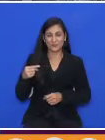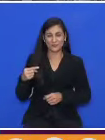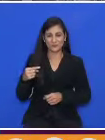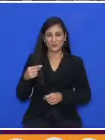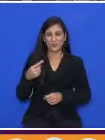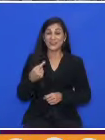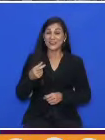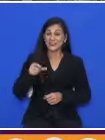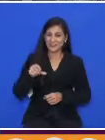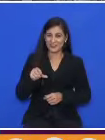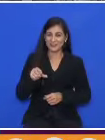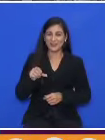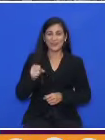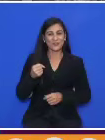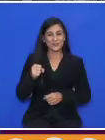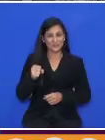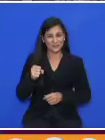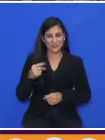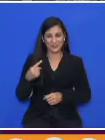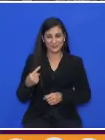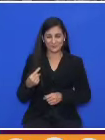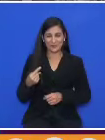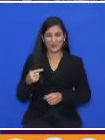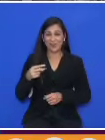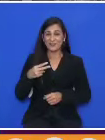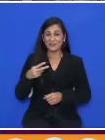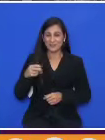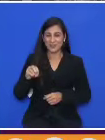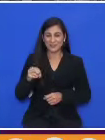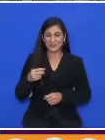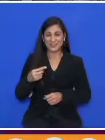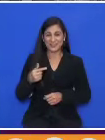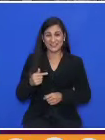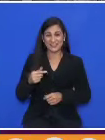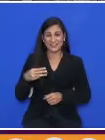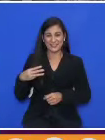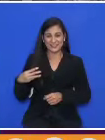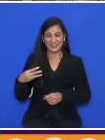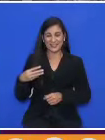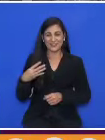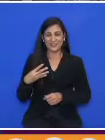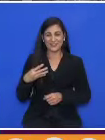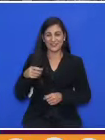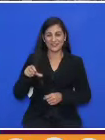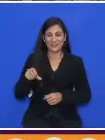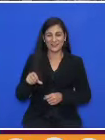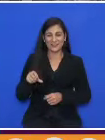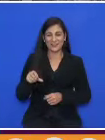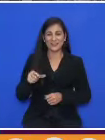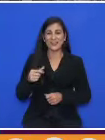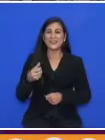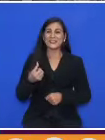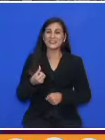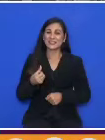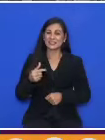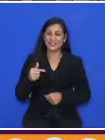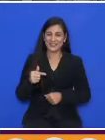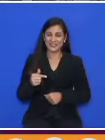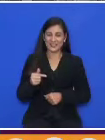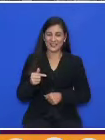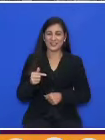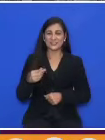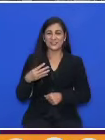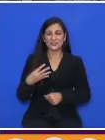21, 19, 81, 20, 73, 49,